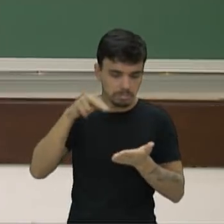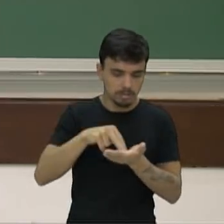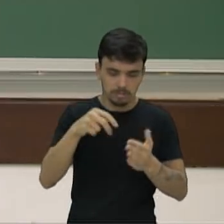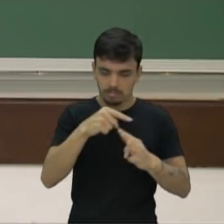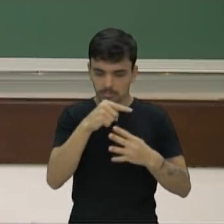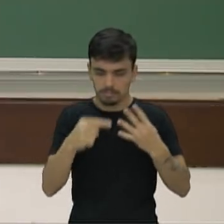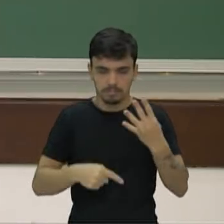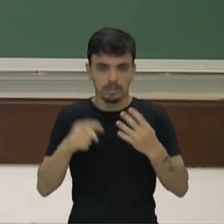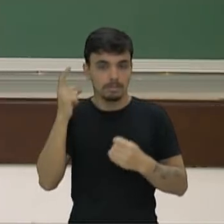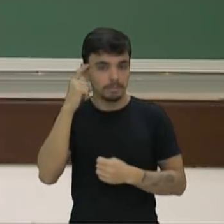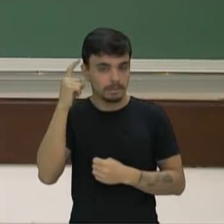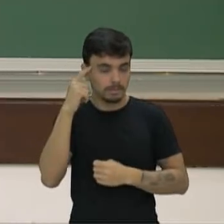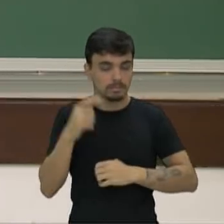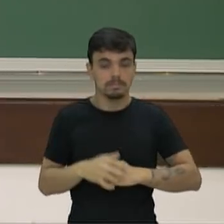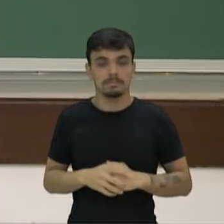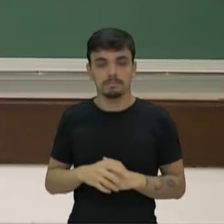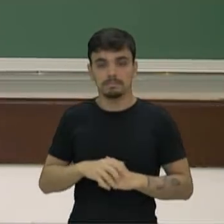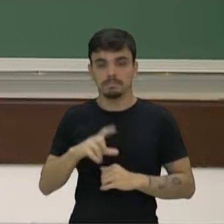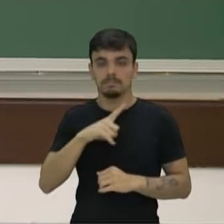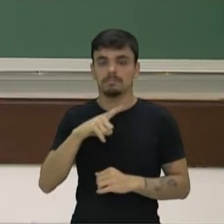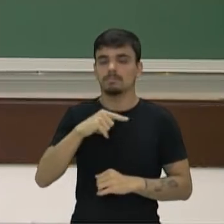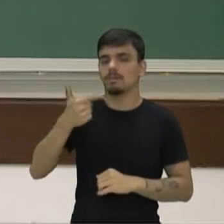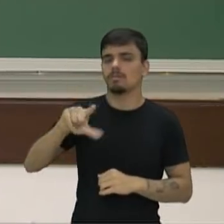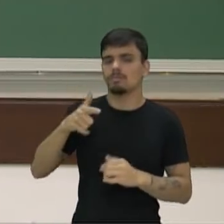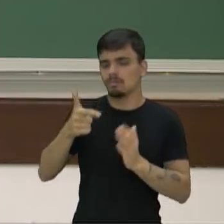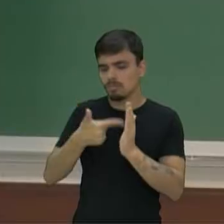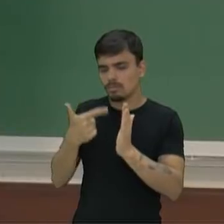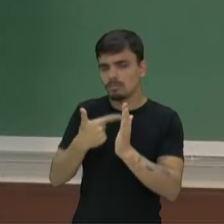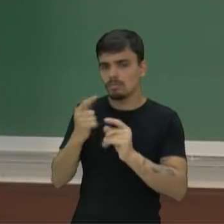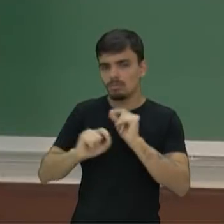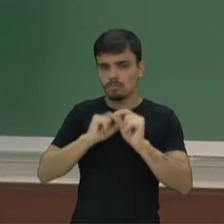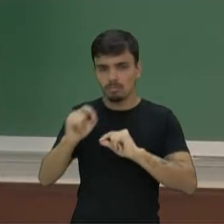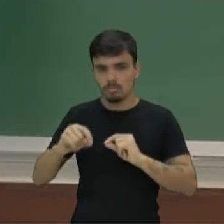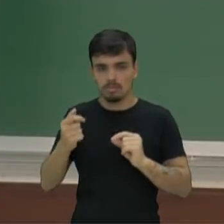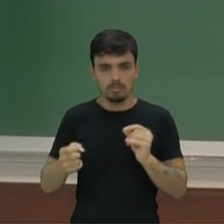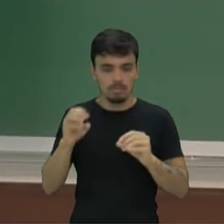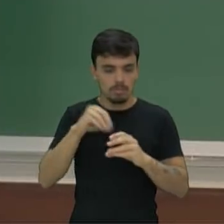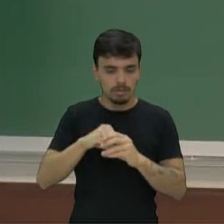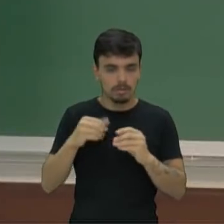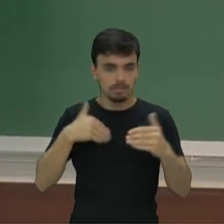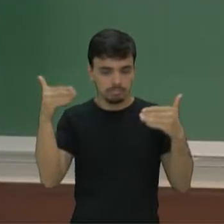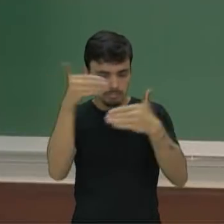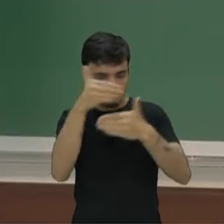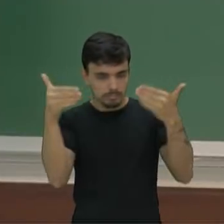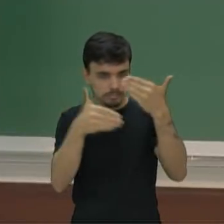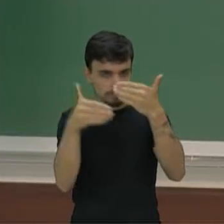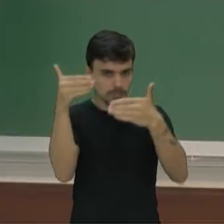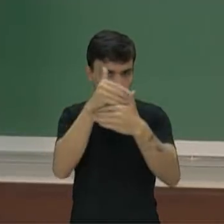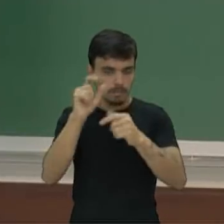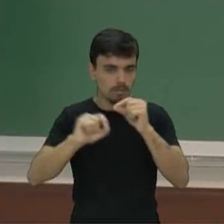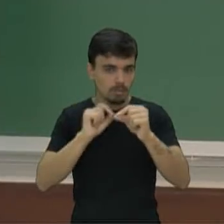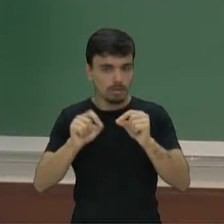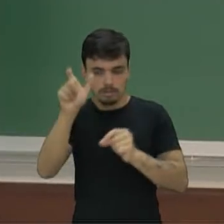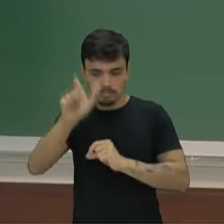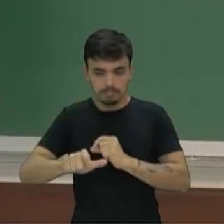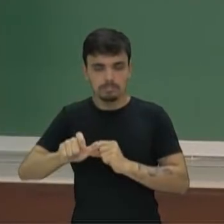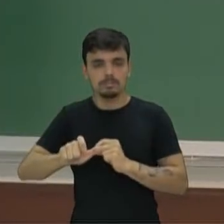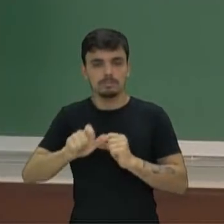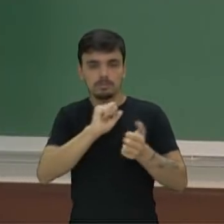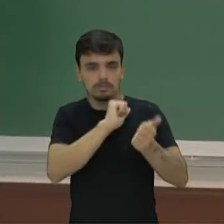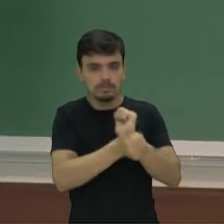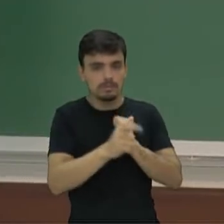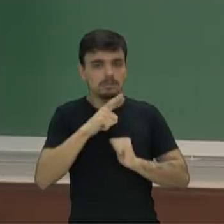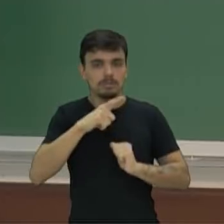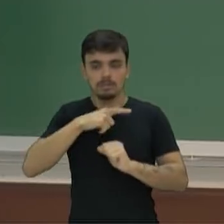né? Pensa, vi também em outro livro, não coube nos nossos slides, que os atletas ganhavam uma espécie